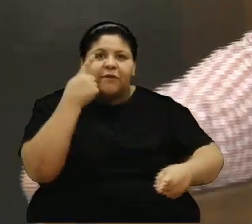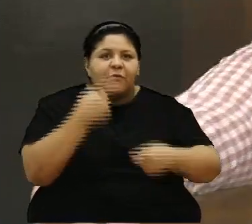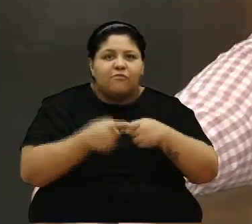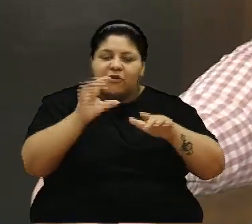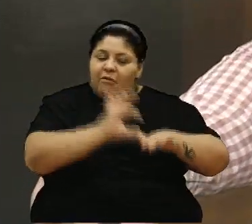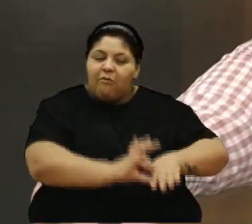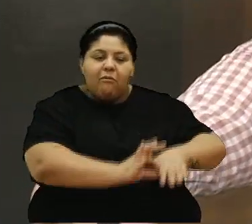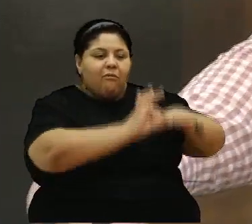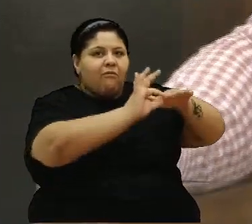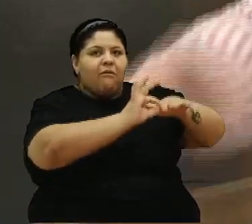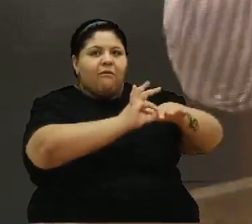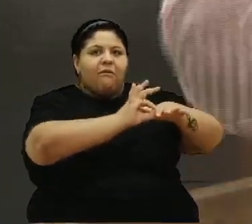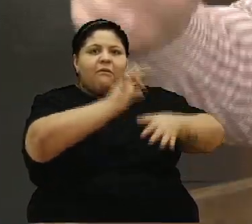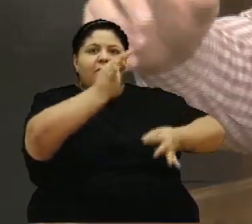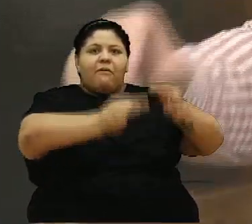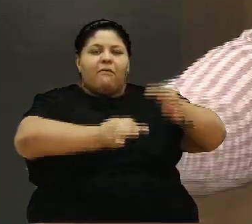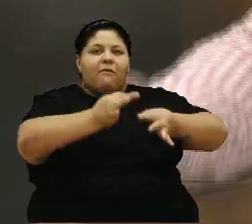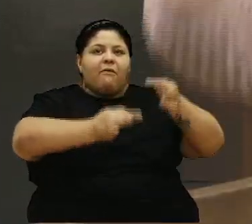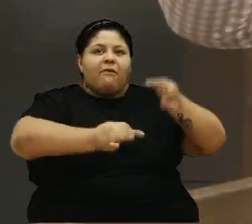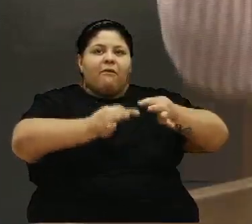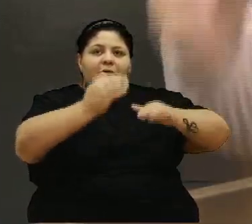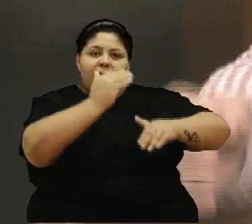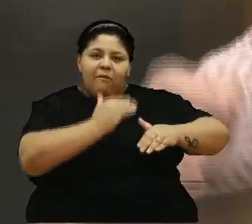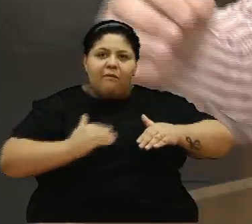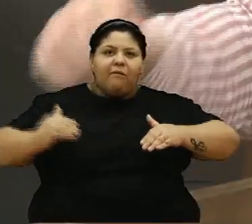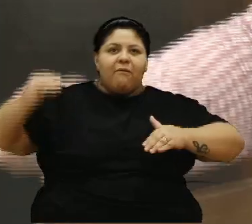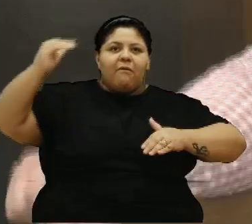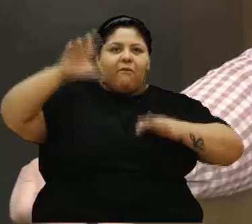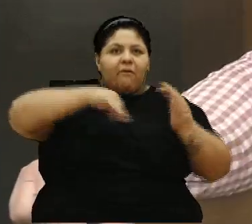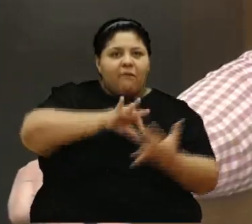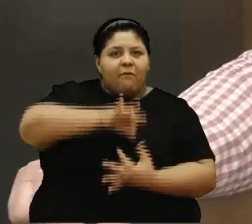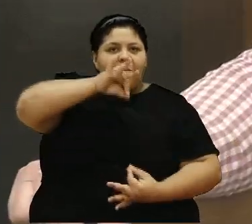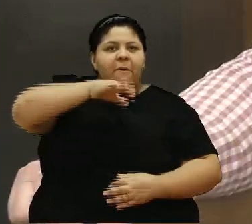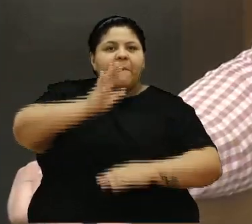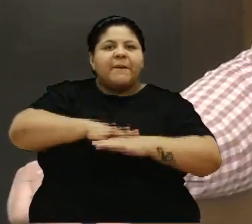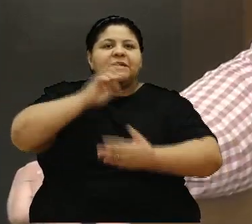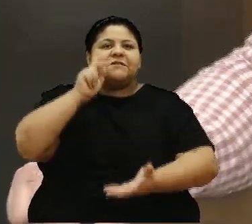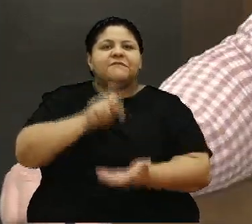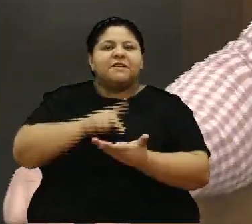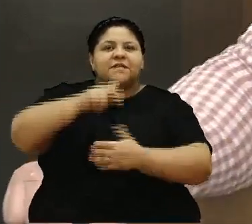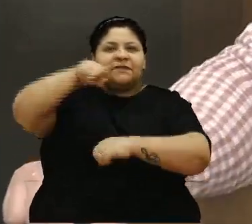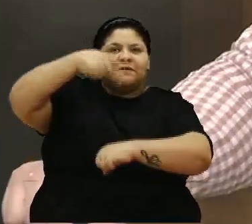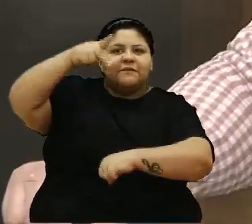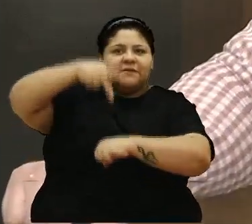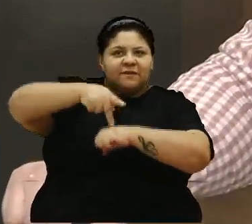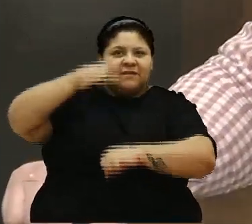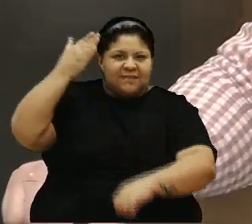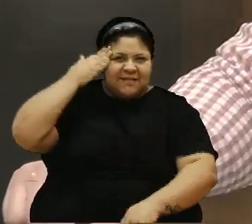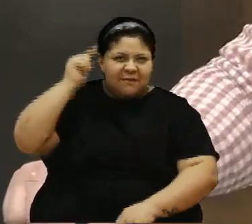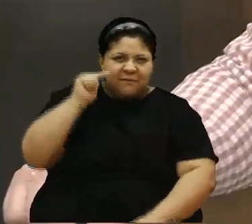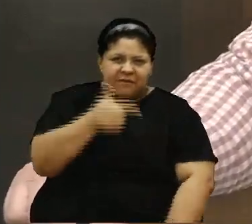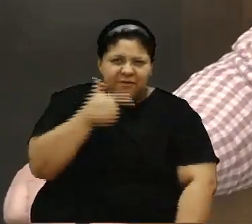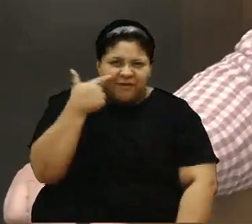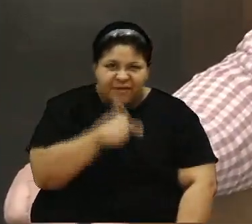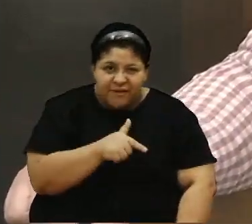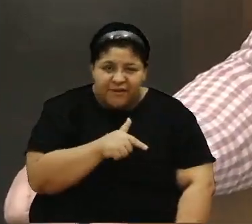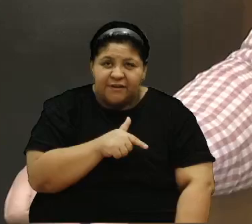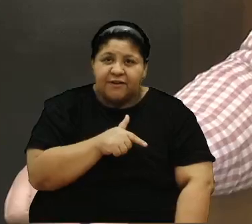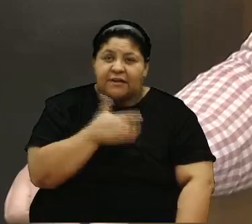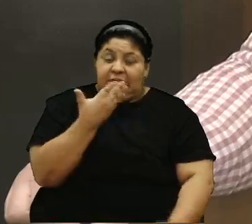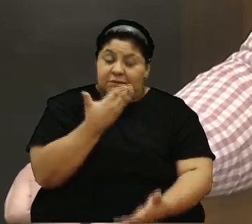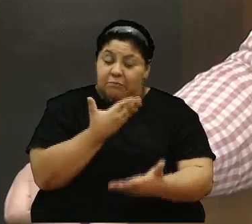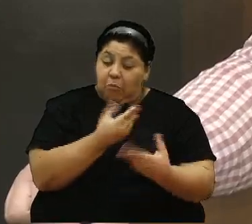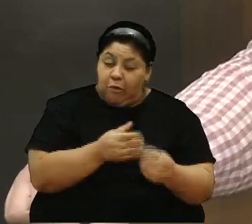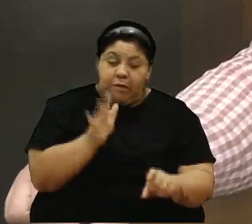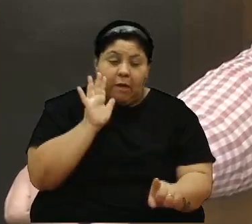paladino da justiça, é o republicano maior, a alma mais honesta do país. E sabe o que é o engraçado? É que debaixo de